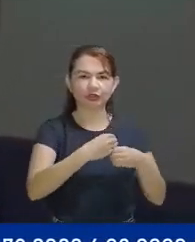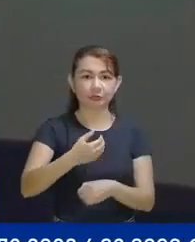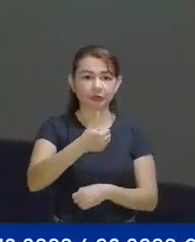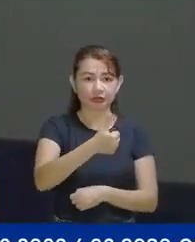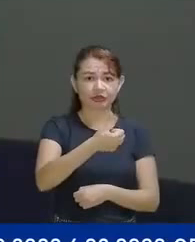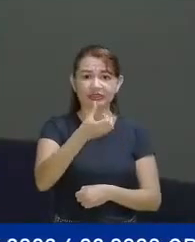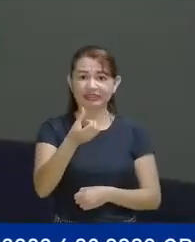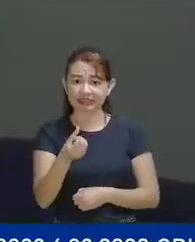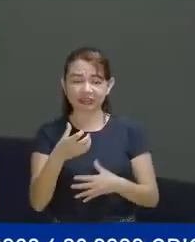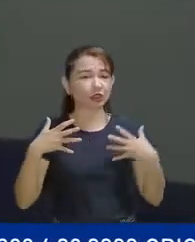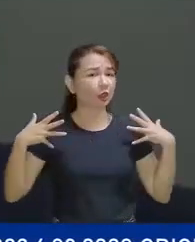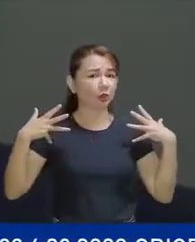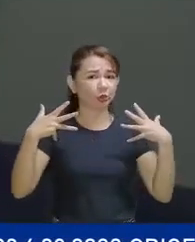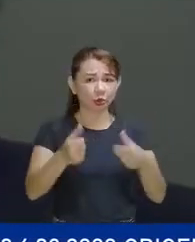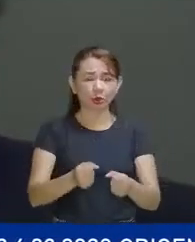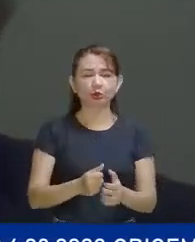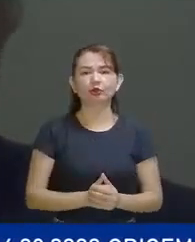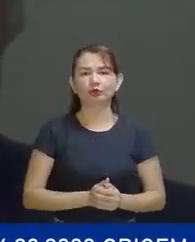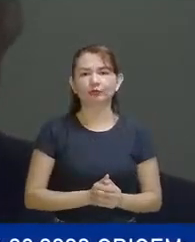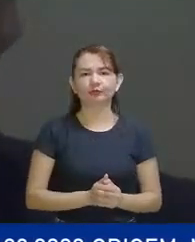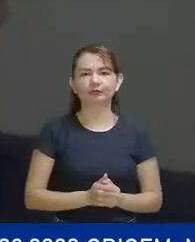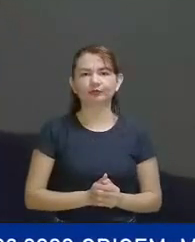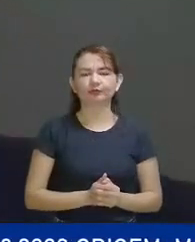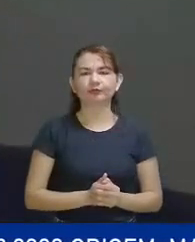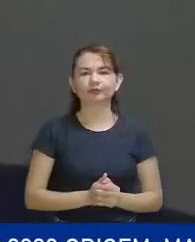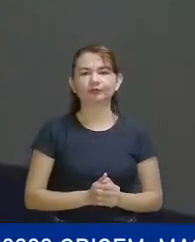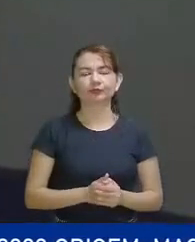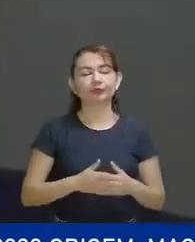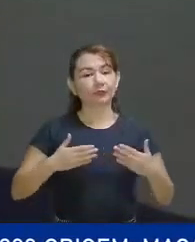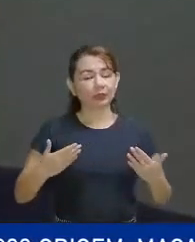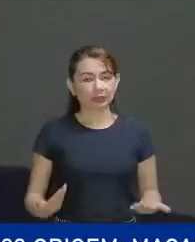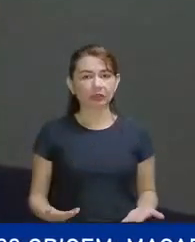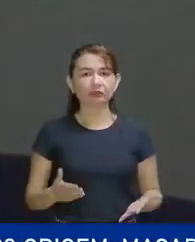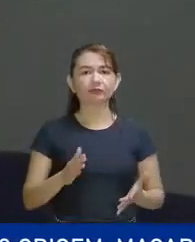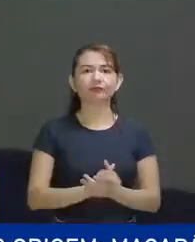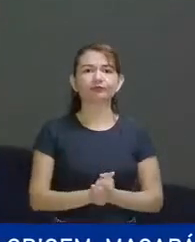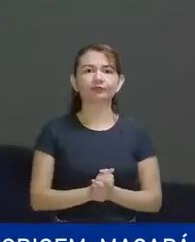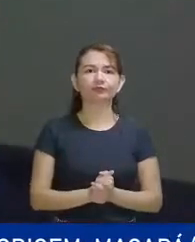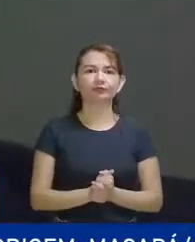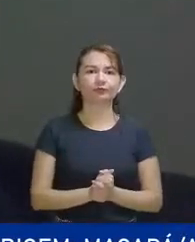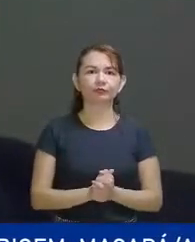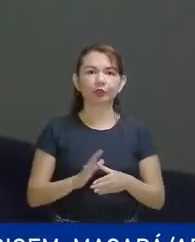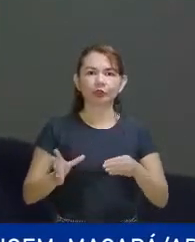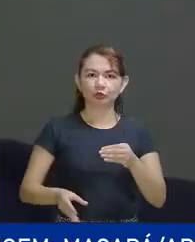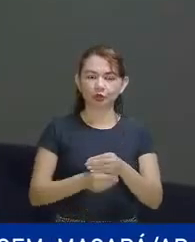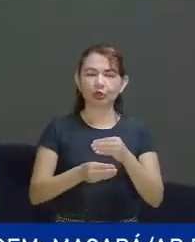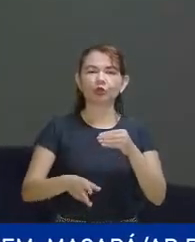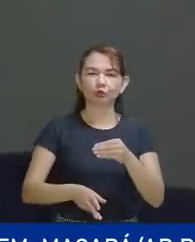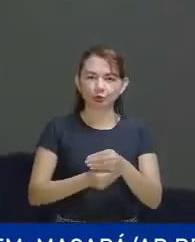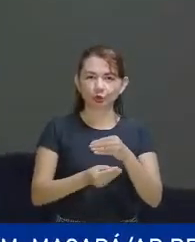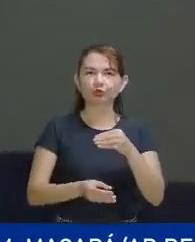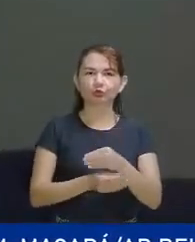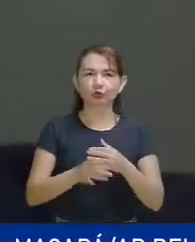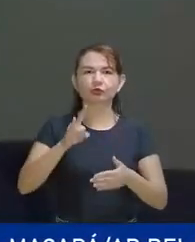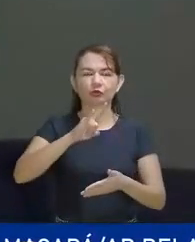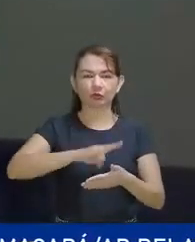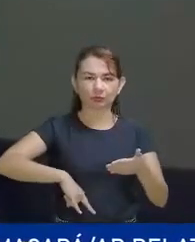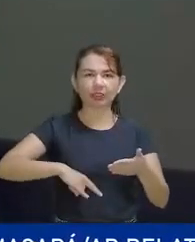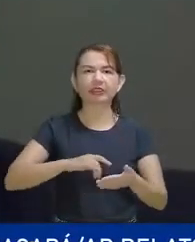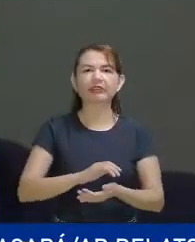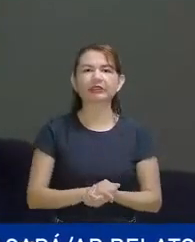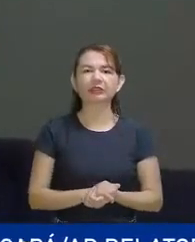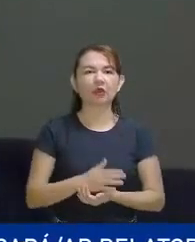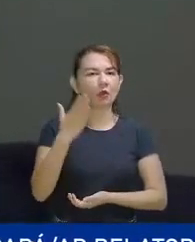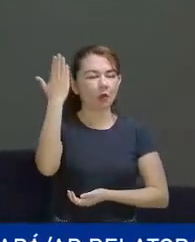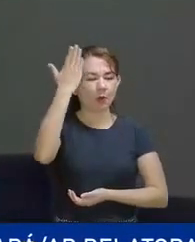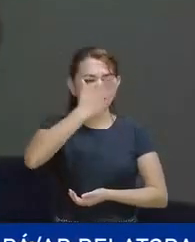documentação comprobatória. Diante disso, durante toda a juntada de documentação, toda a juntada